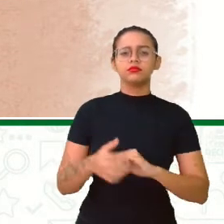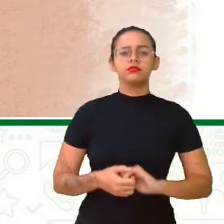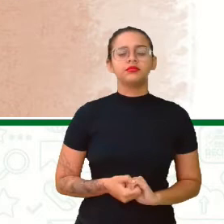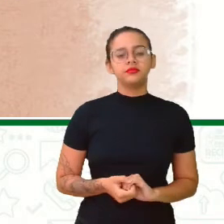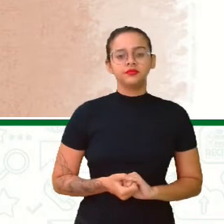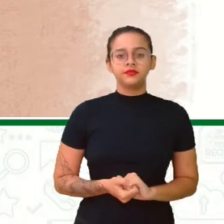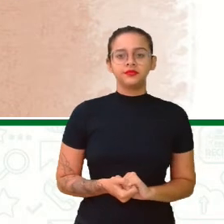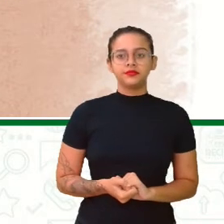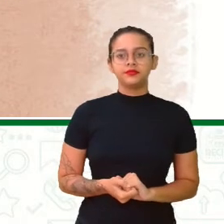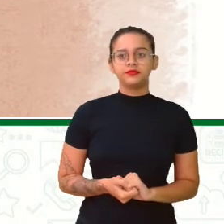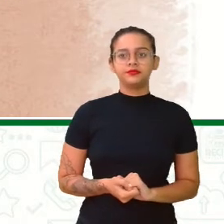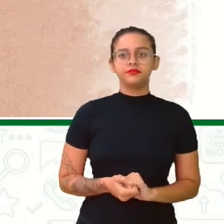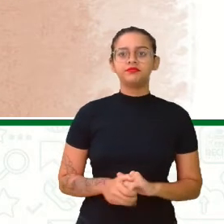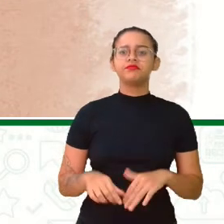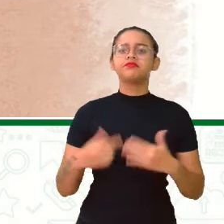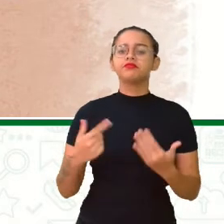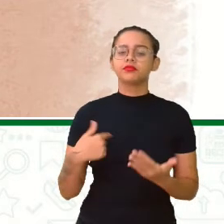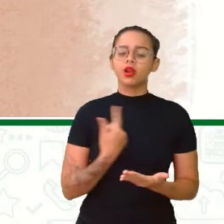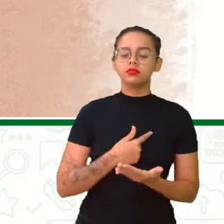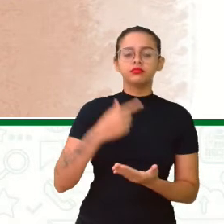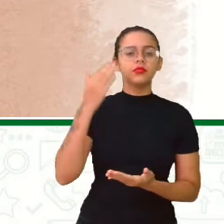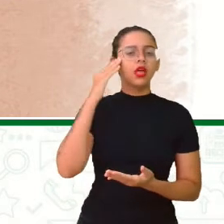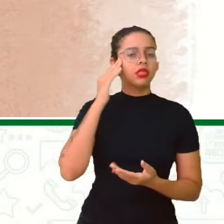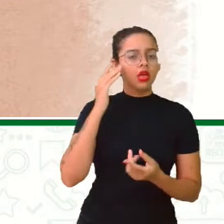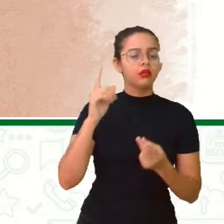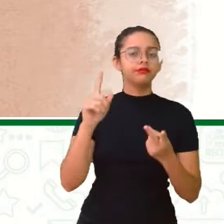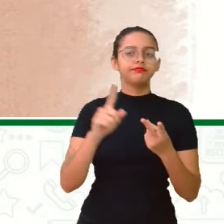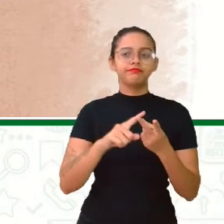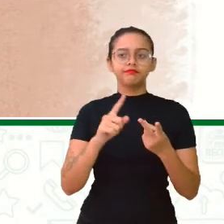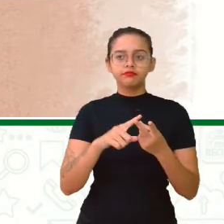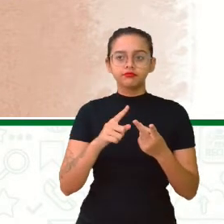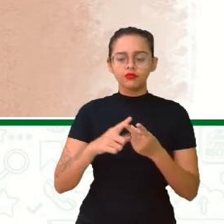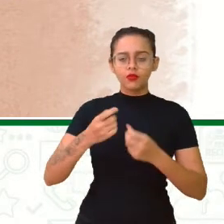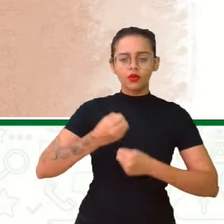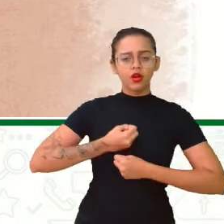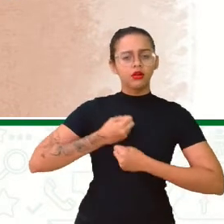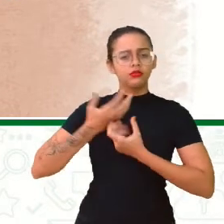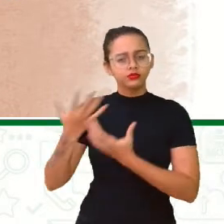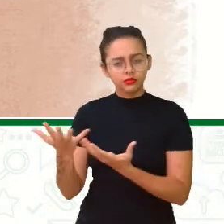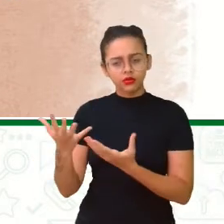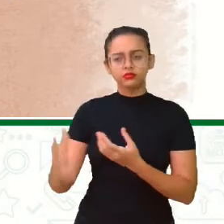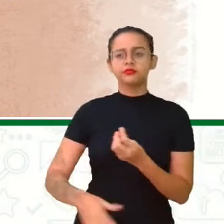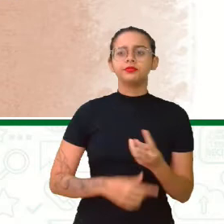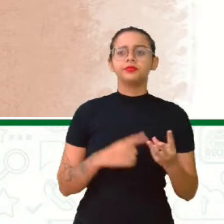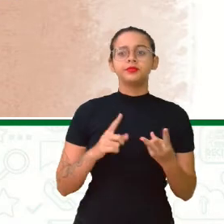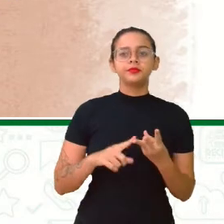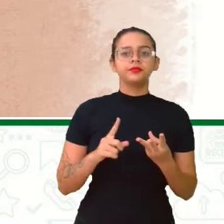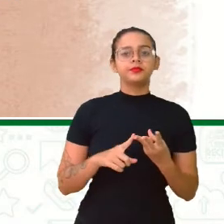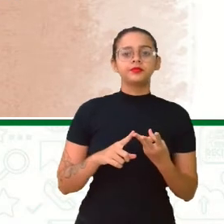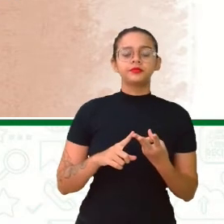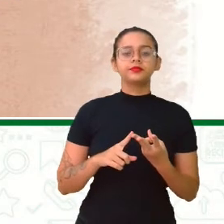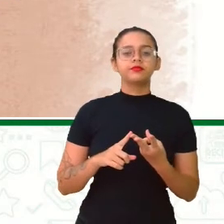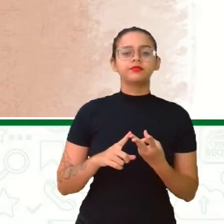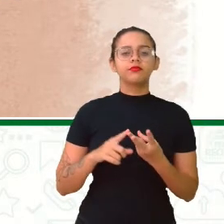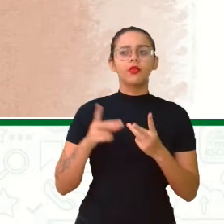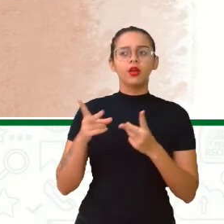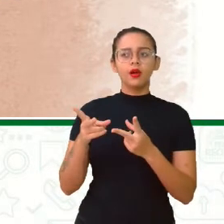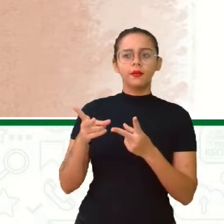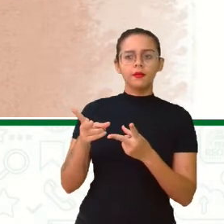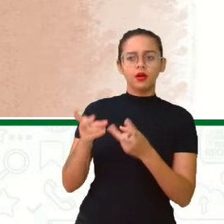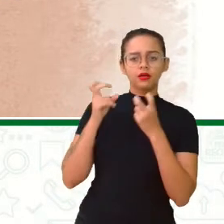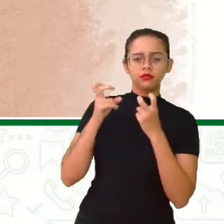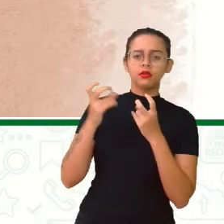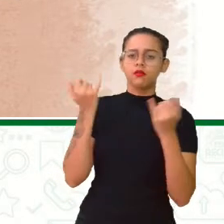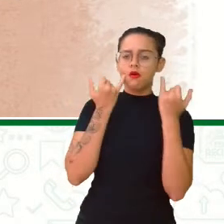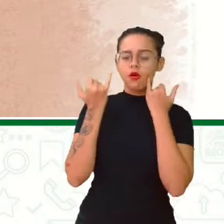linguagem a gente interpreta, com a linguagem a gente expressa, com a linguagem a gente capta, né,